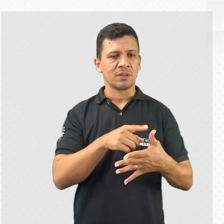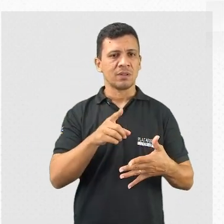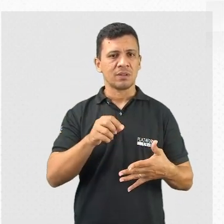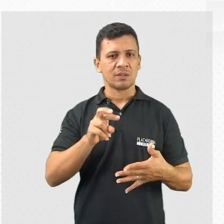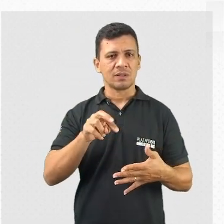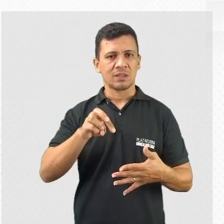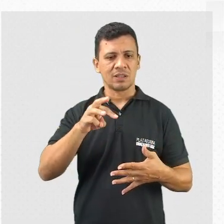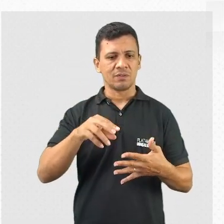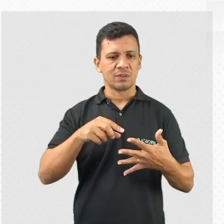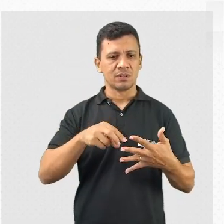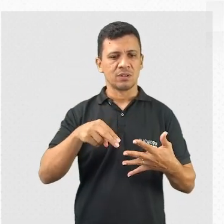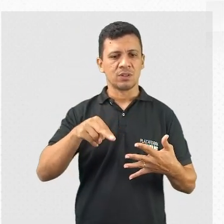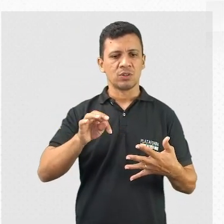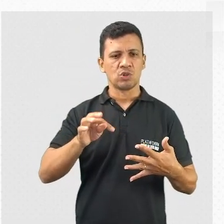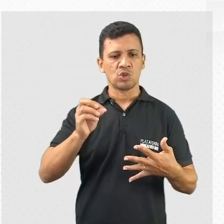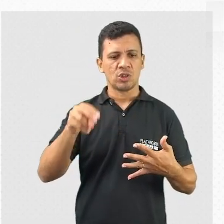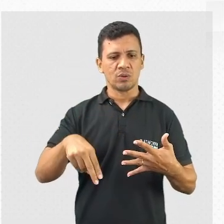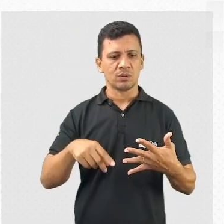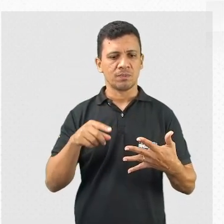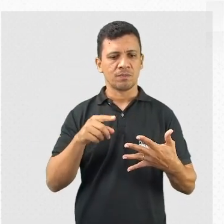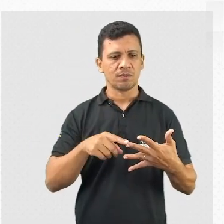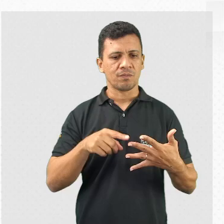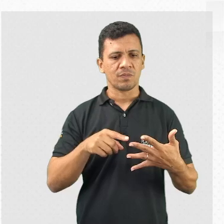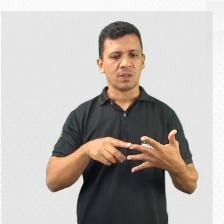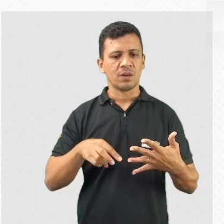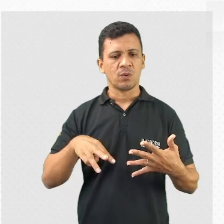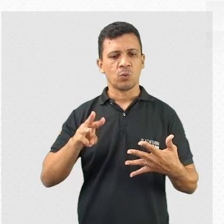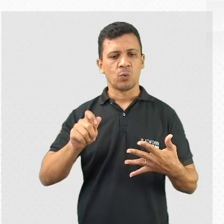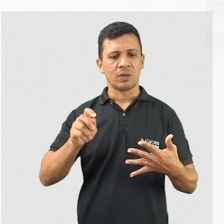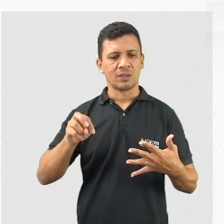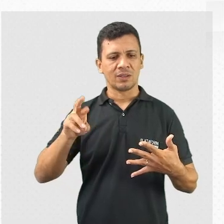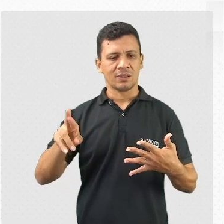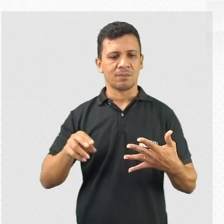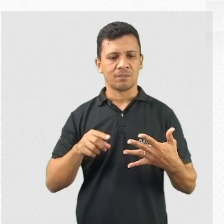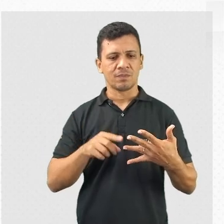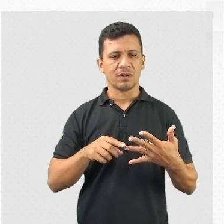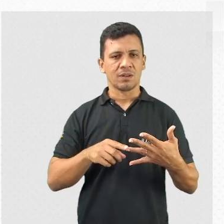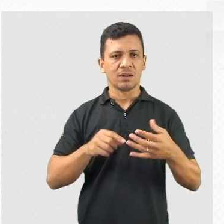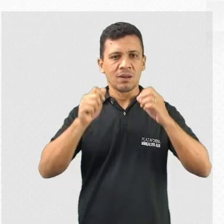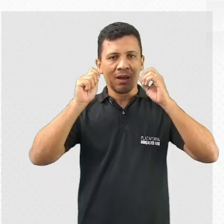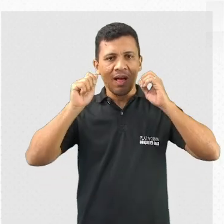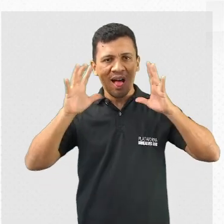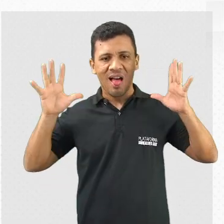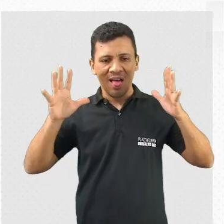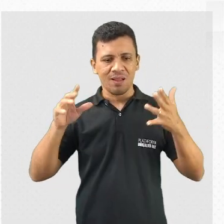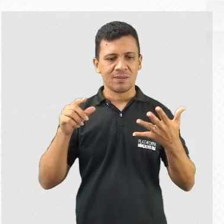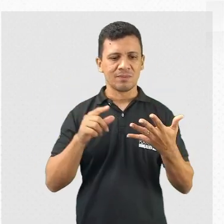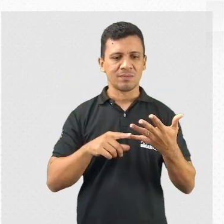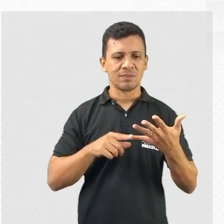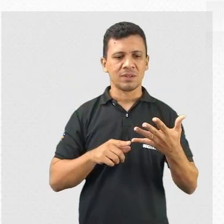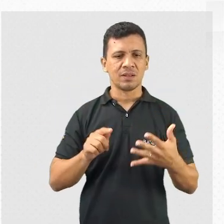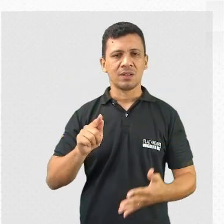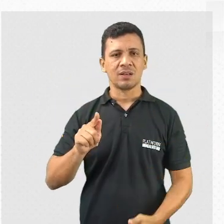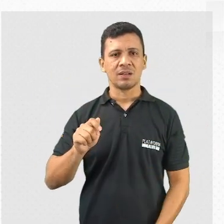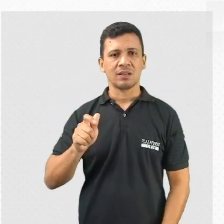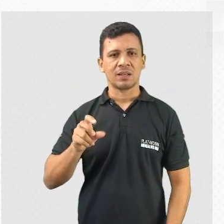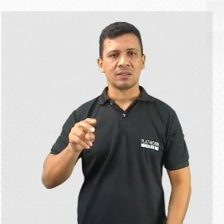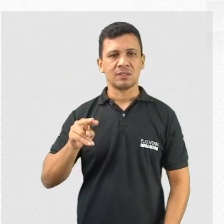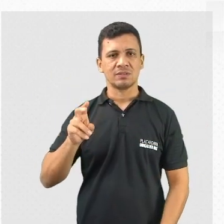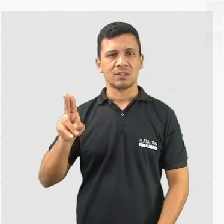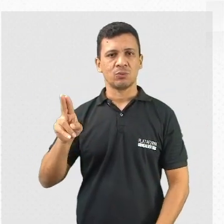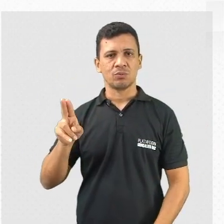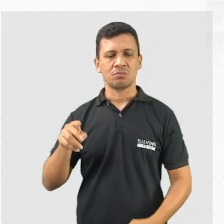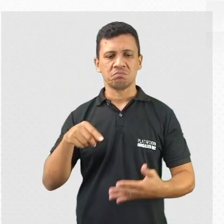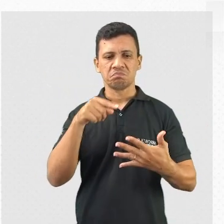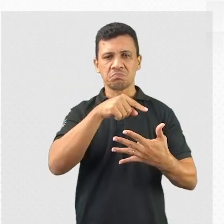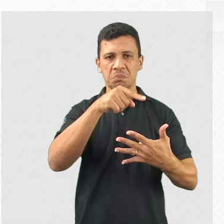Isaac Newton? Foi Alfred Wegener? Foi Albert Einstein? Ou foi Galileu Galilei? Aqui, Ambos são grandes cientistas, mas a